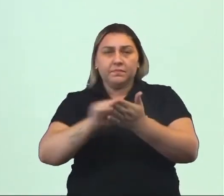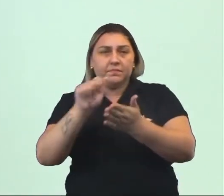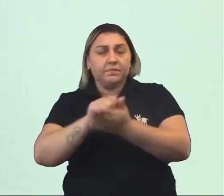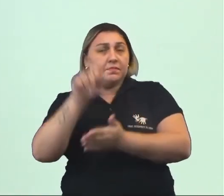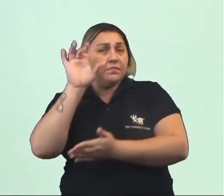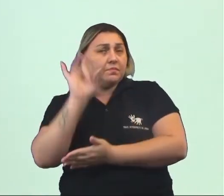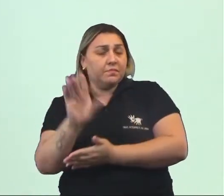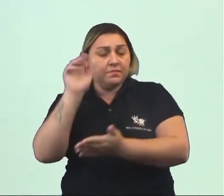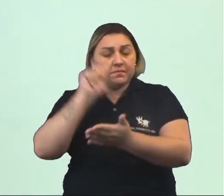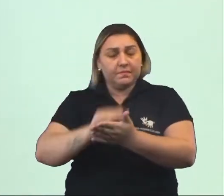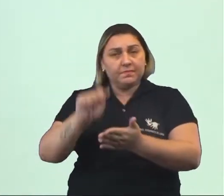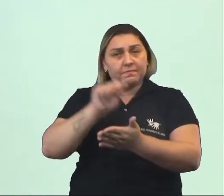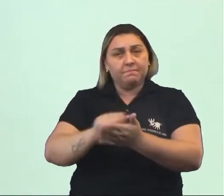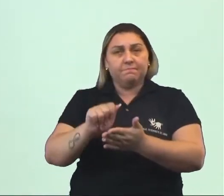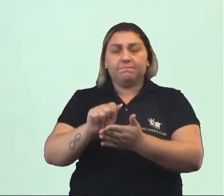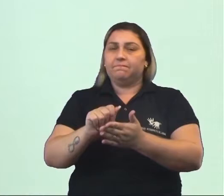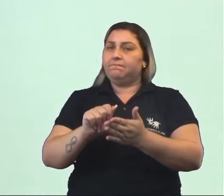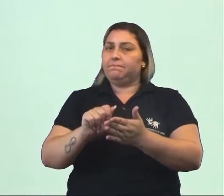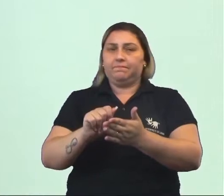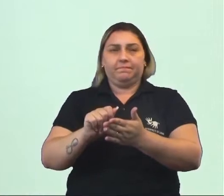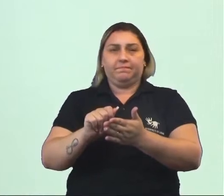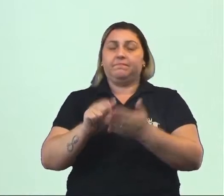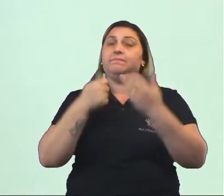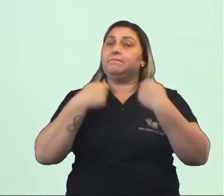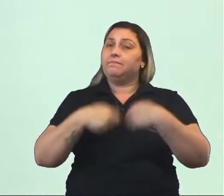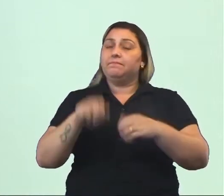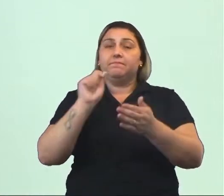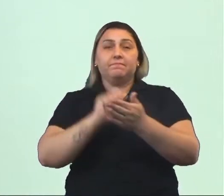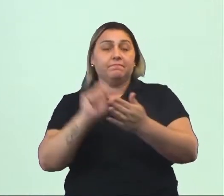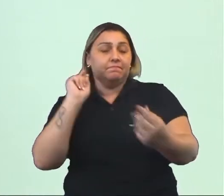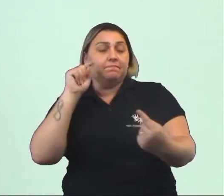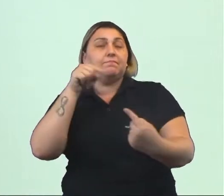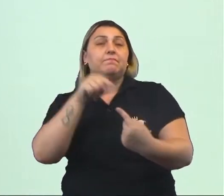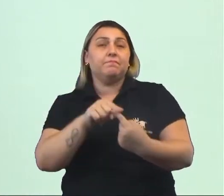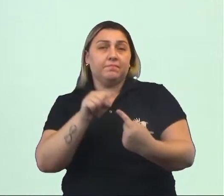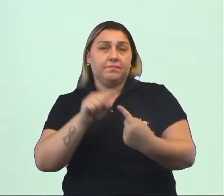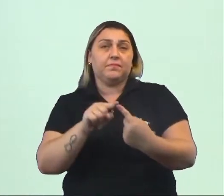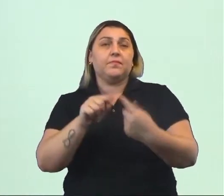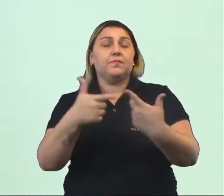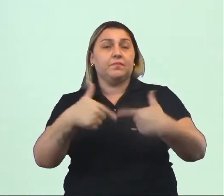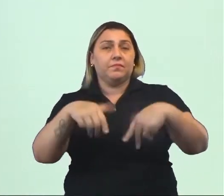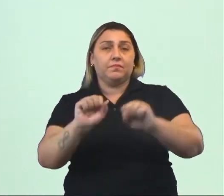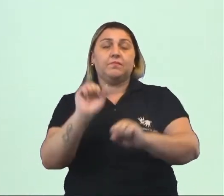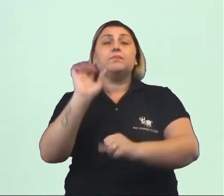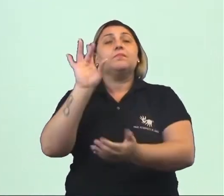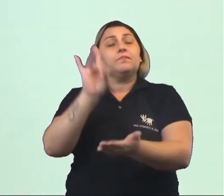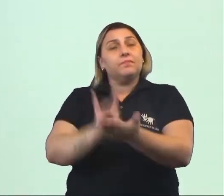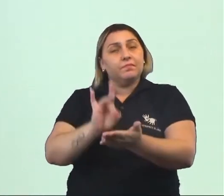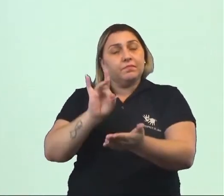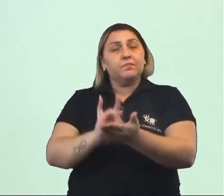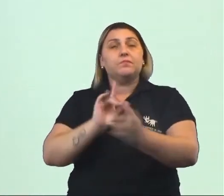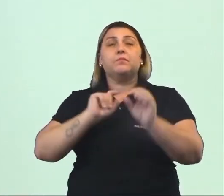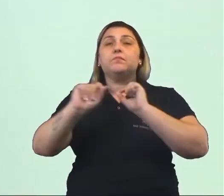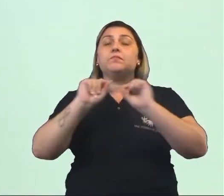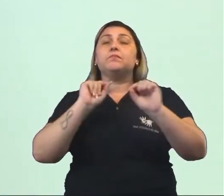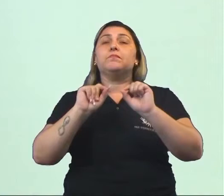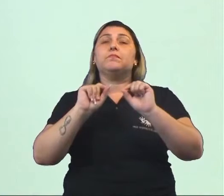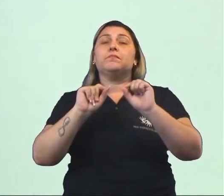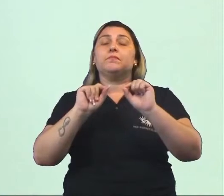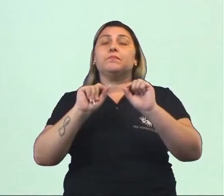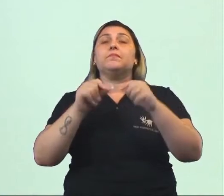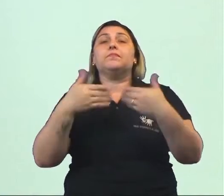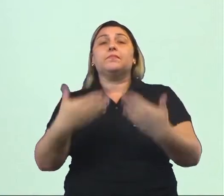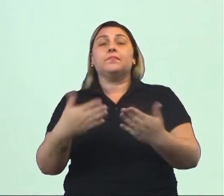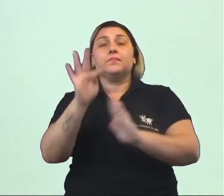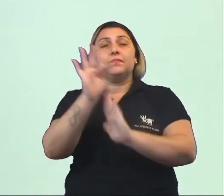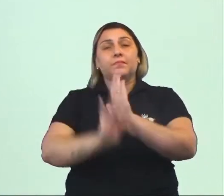basta somente escrever por escrever. Escrever objetivamente, com a linguagem real, que significa literal, não. O